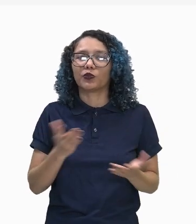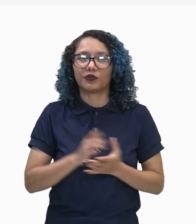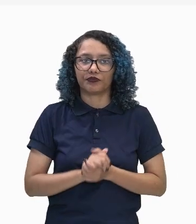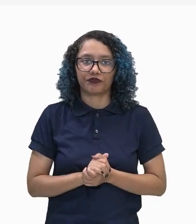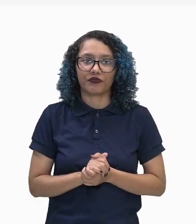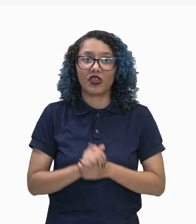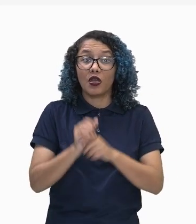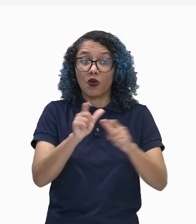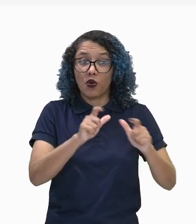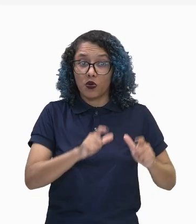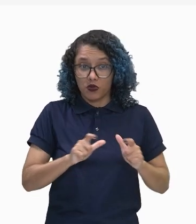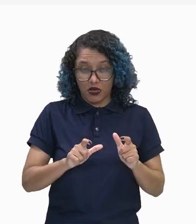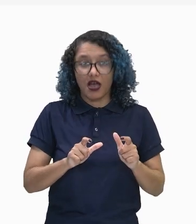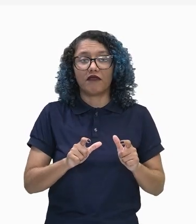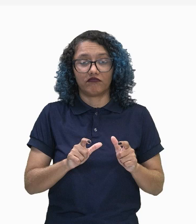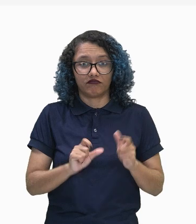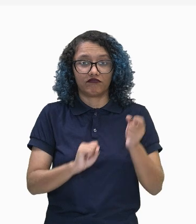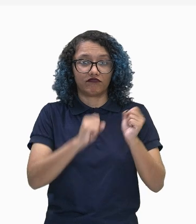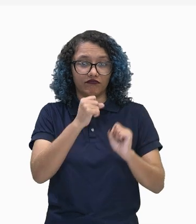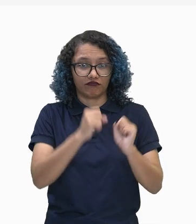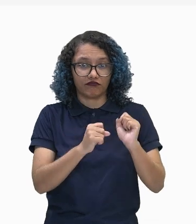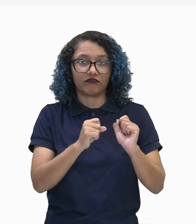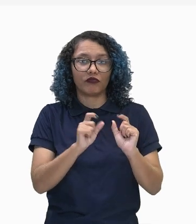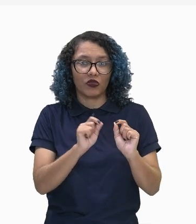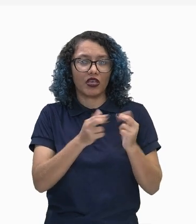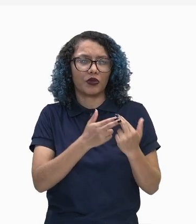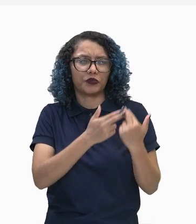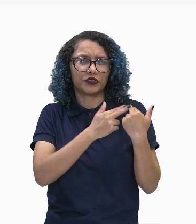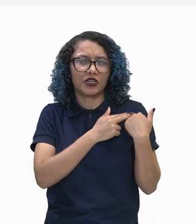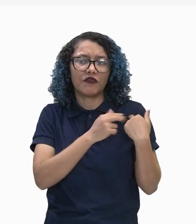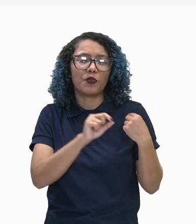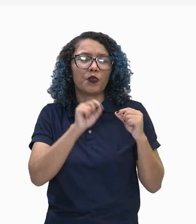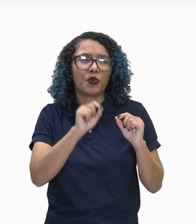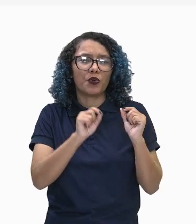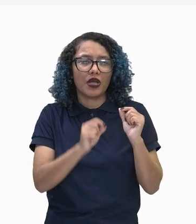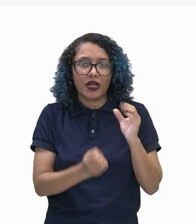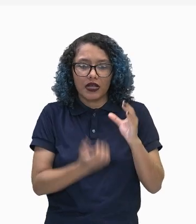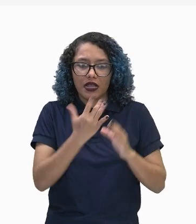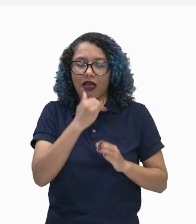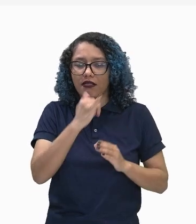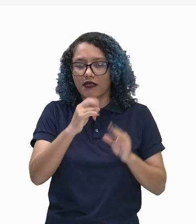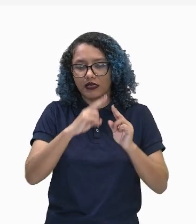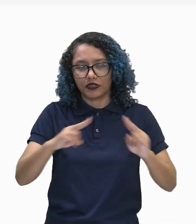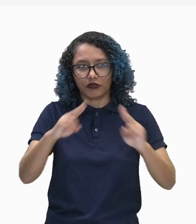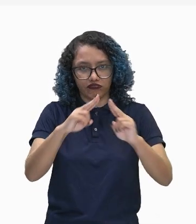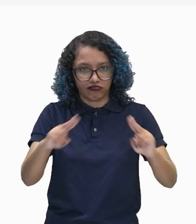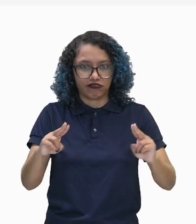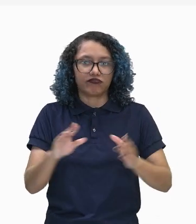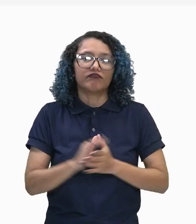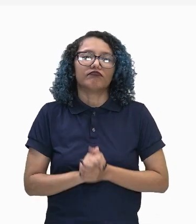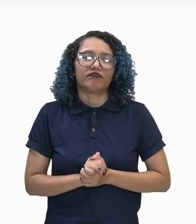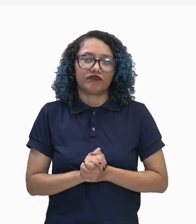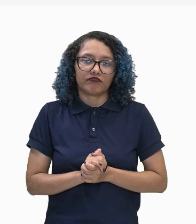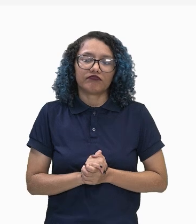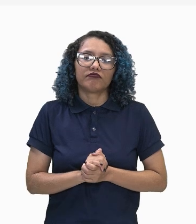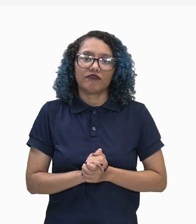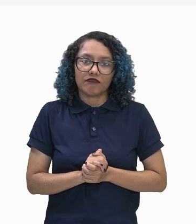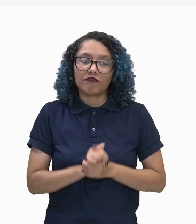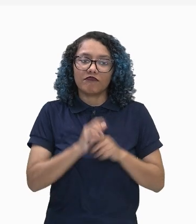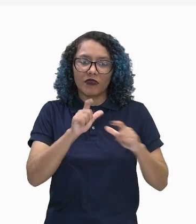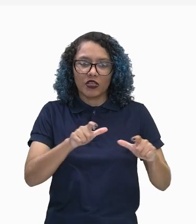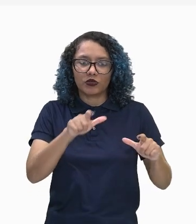instalações industriais designadas para geração de energia elétrica. As usinas